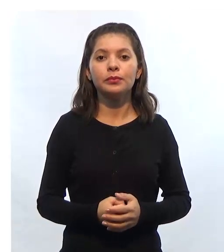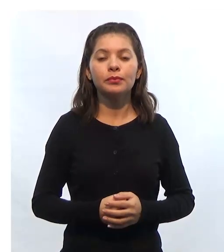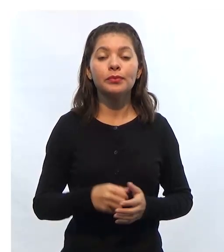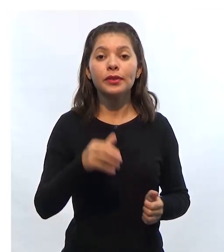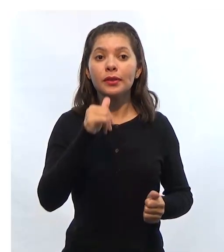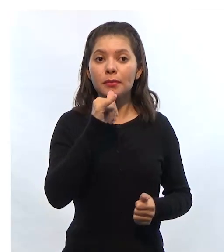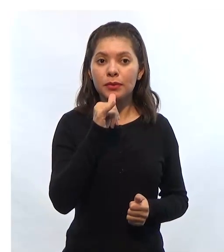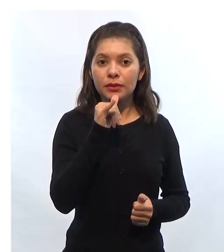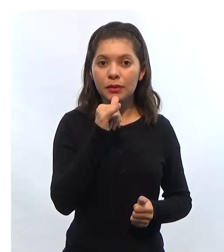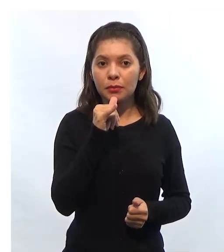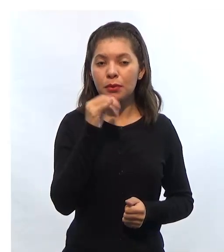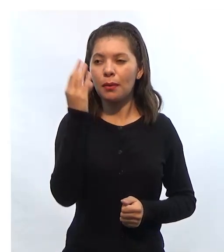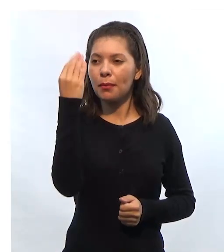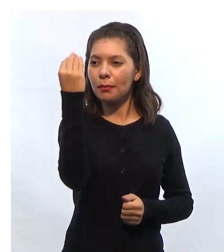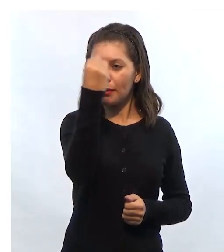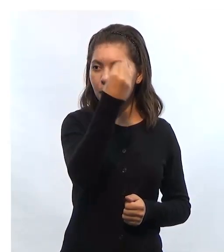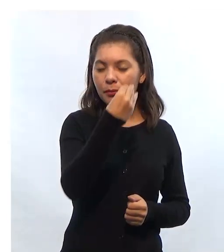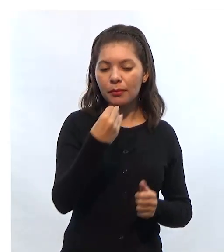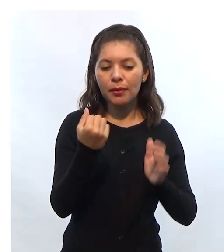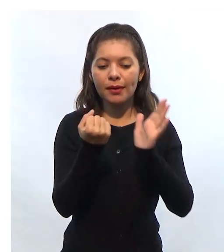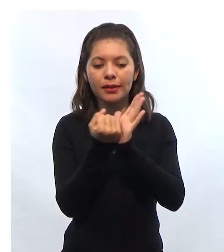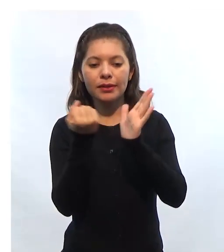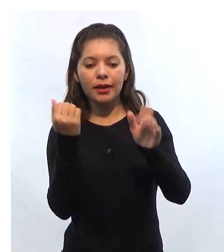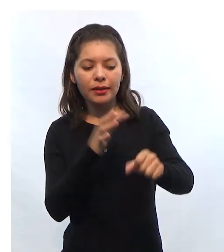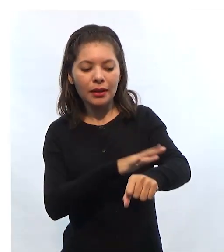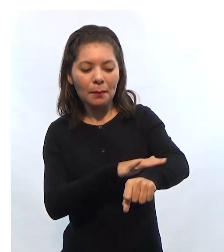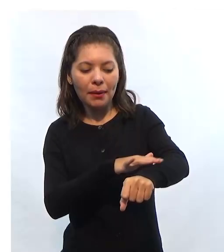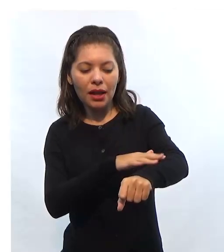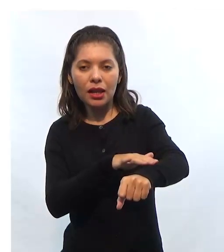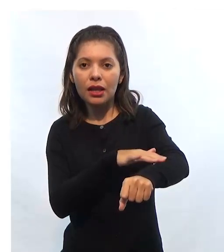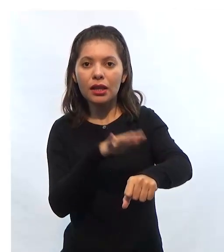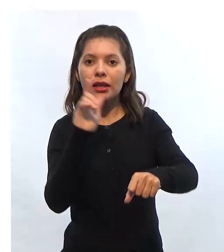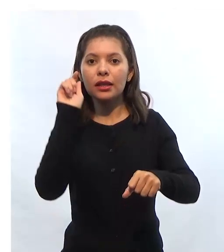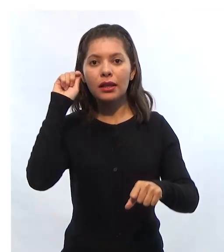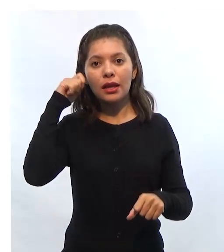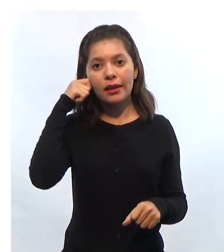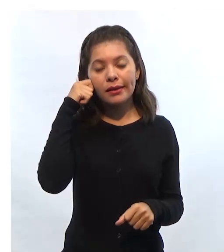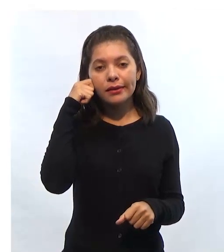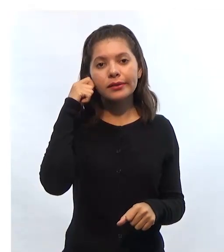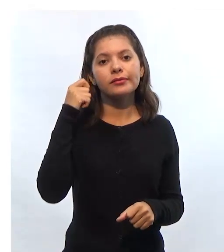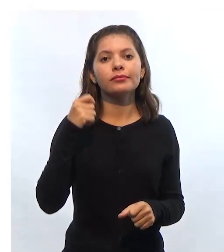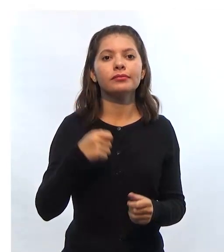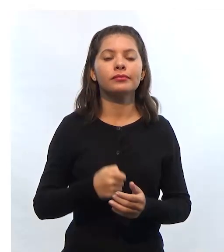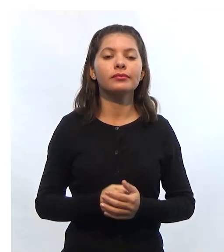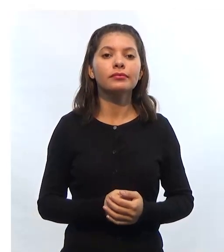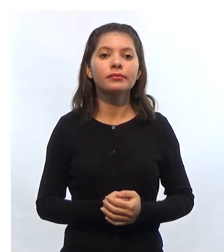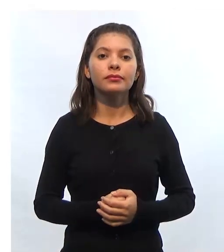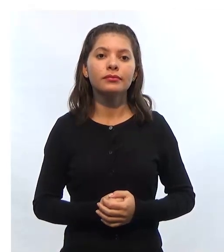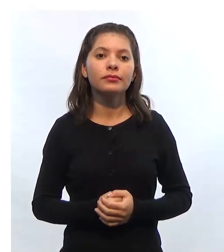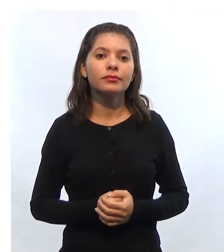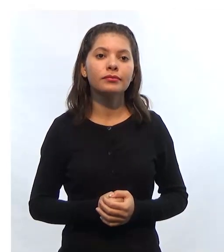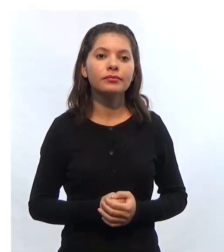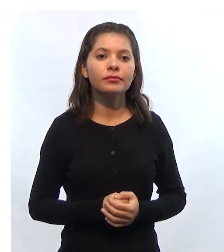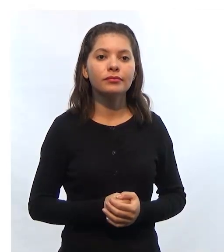mercado. Então, por exemplo, uma marca de maquiagem focada na pele negra, uma marca de energético